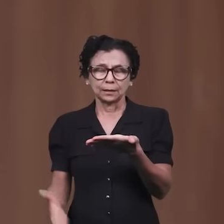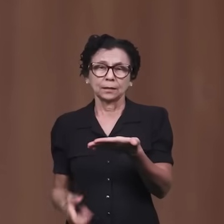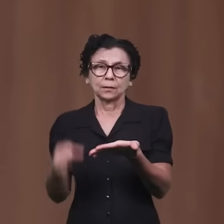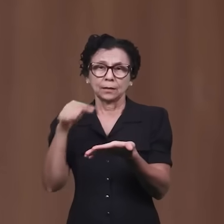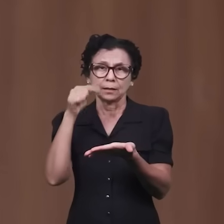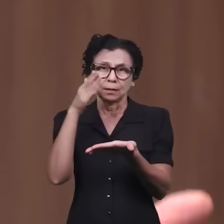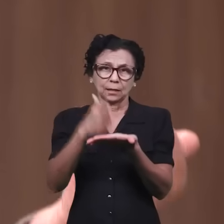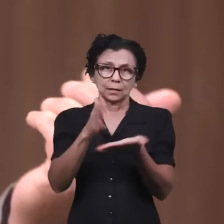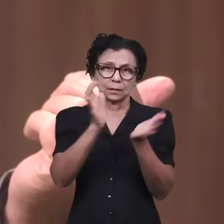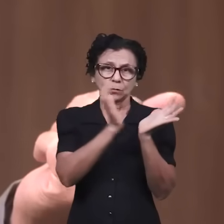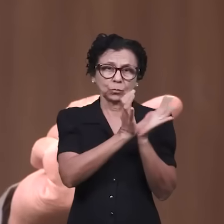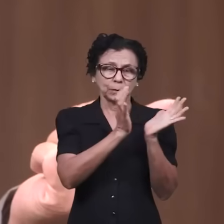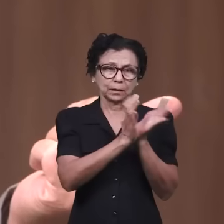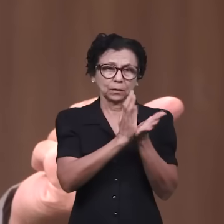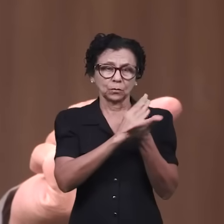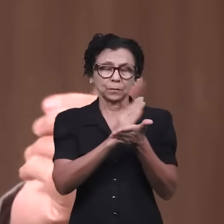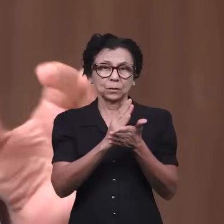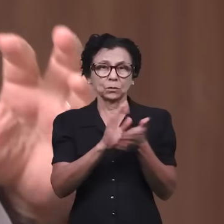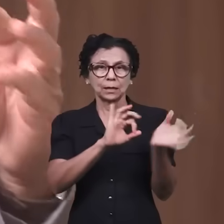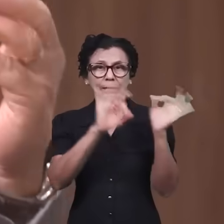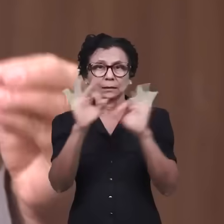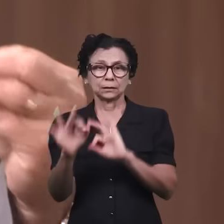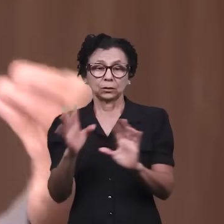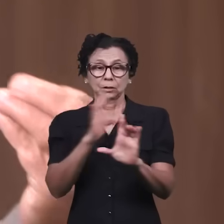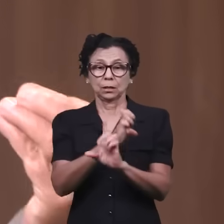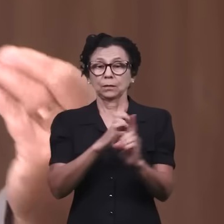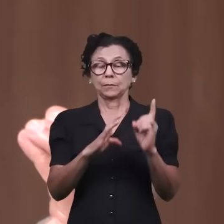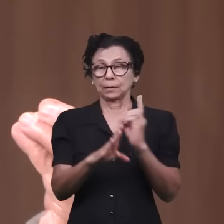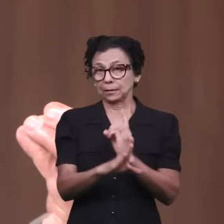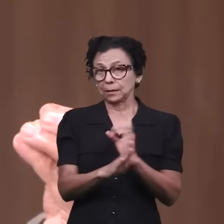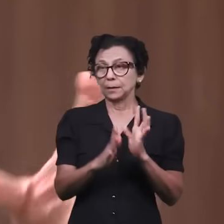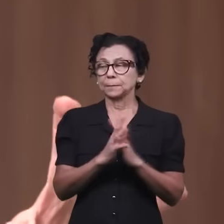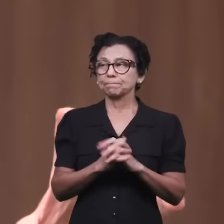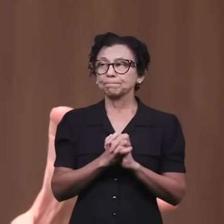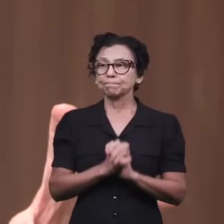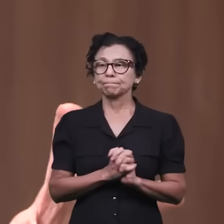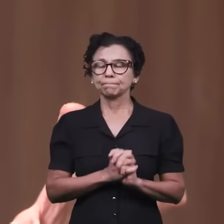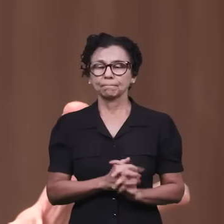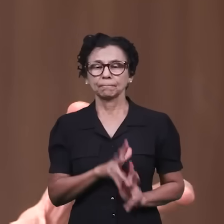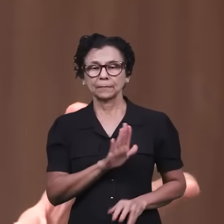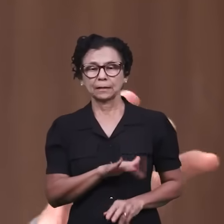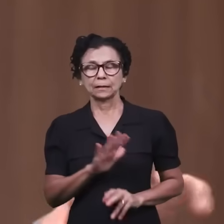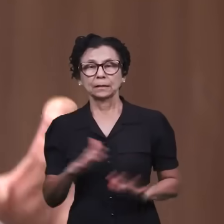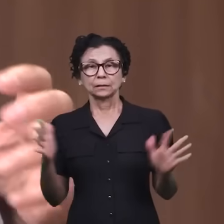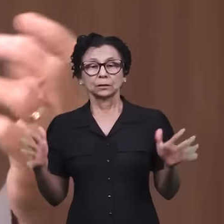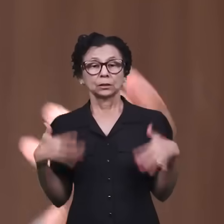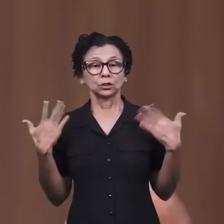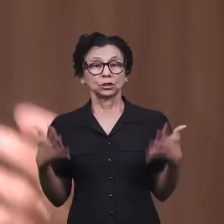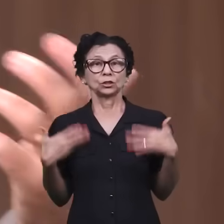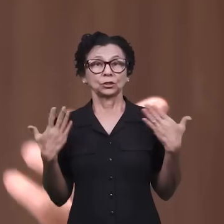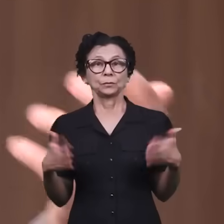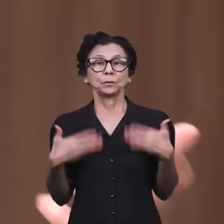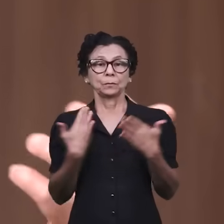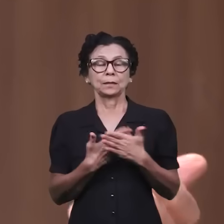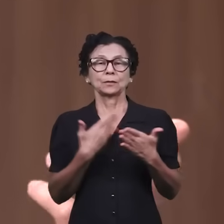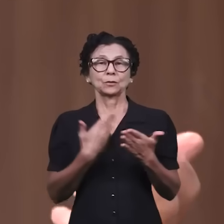de Tabatinga a participar da escola bíblica, criou-se nelas um estímulo para